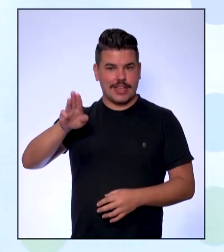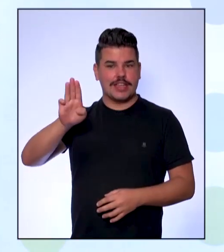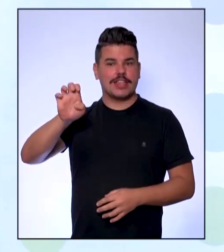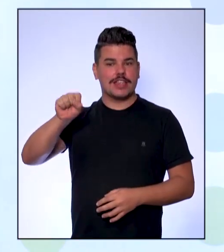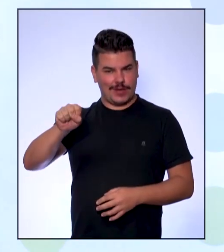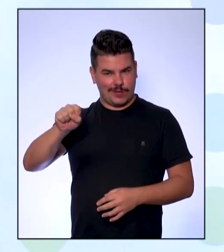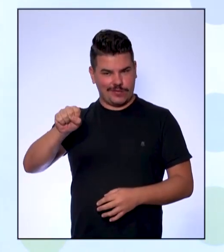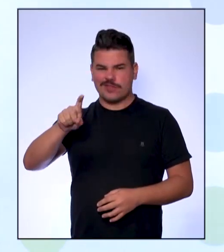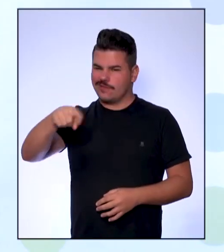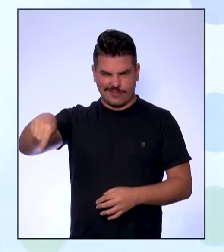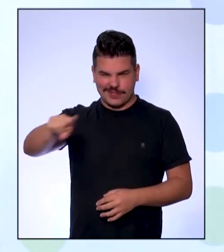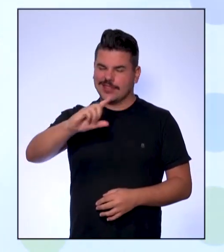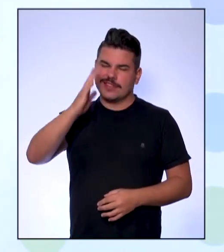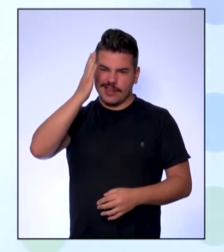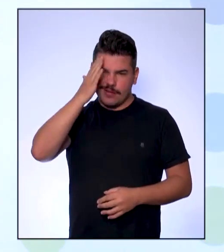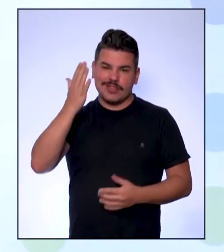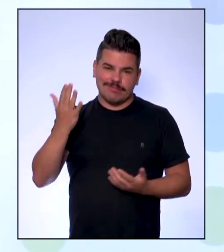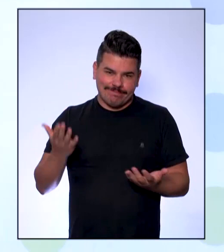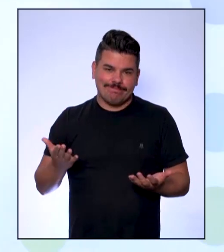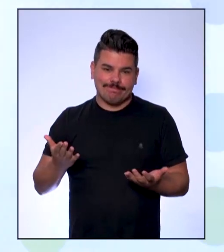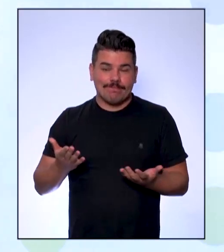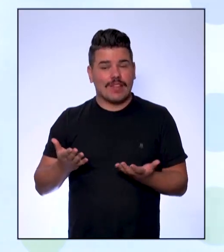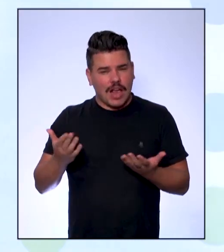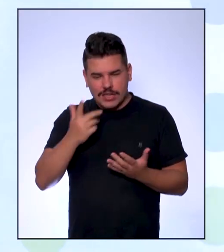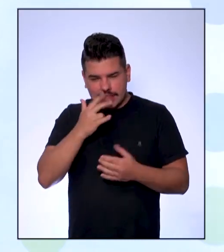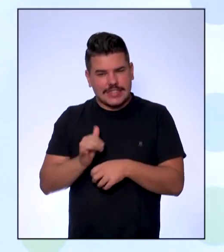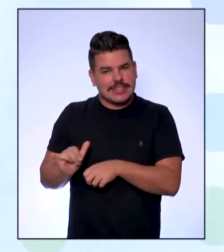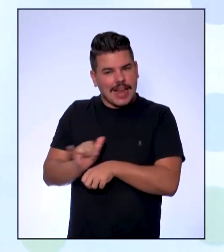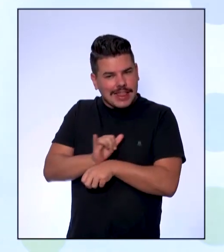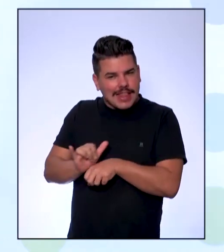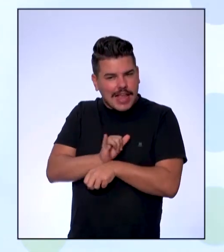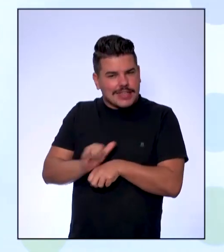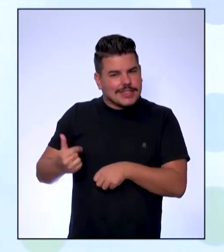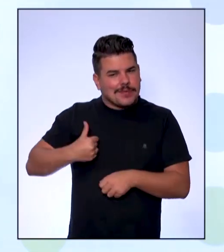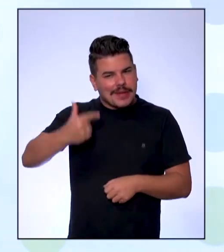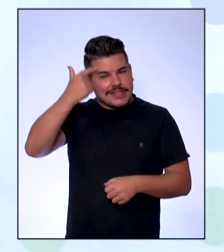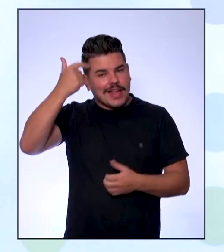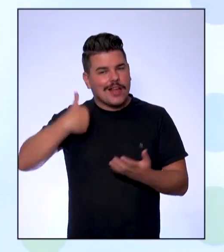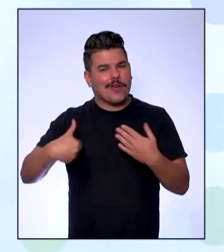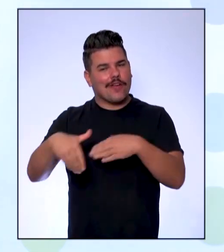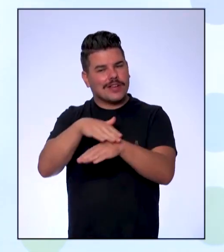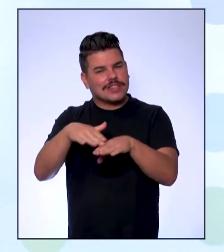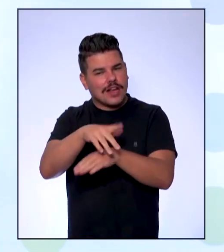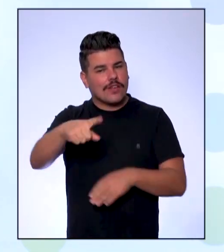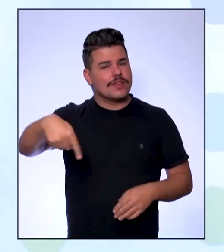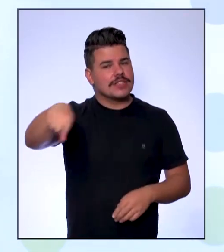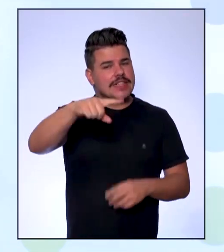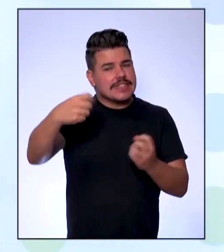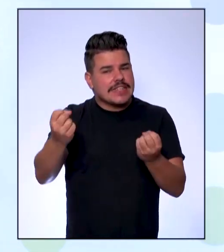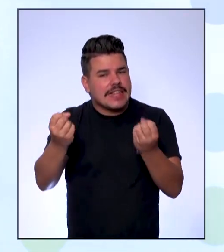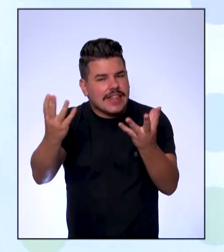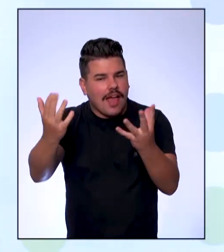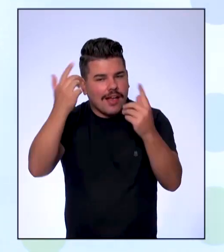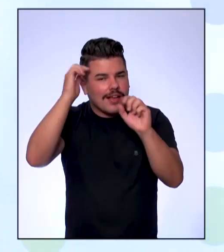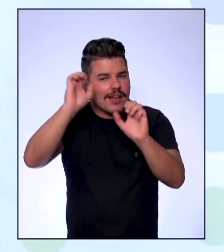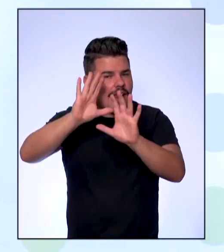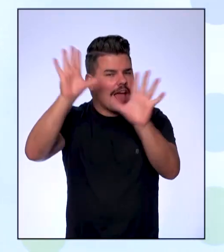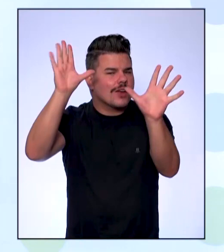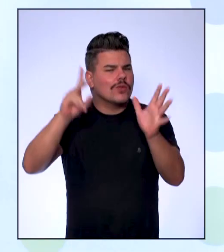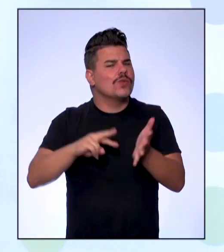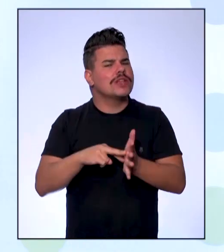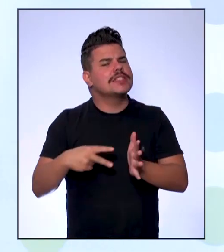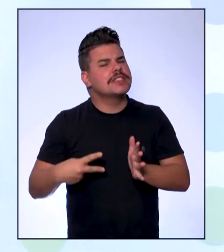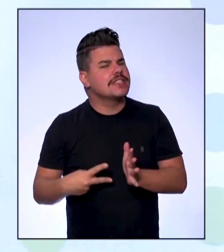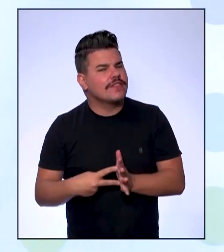voga. Então, a gente acabou achando que seria um bom plano a gente conversar com vocês sobre isso e talvez esclarecer alguns pontos sobre o que é fake